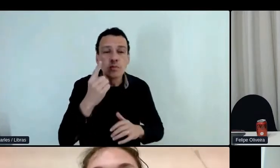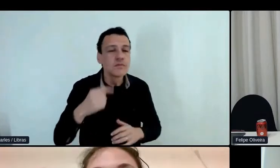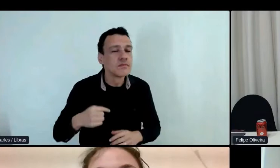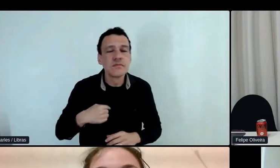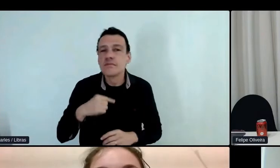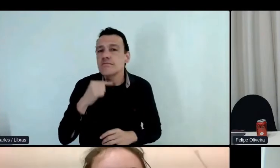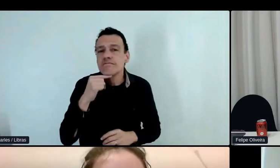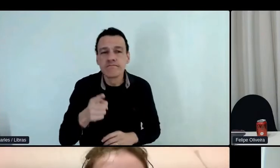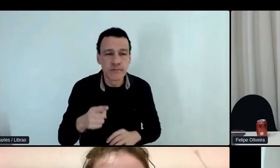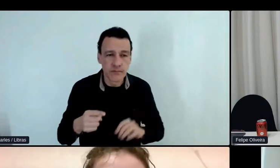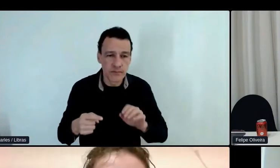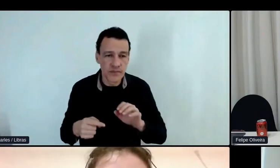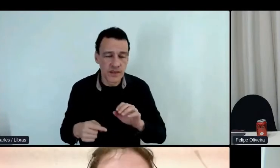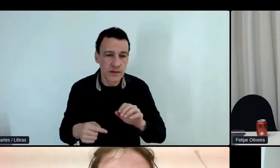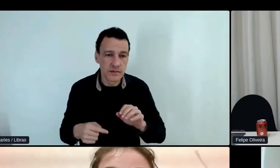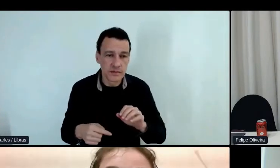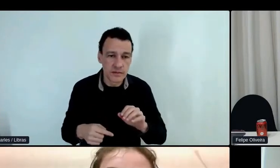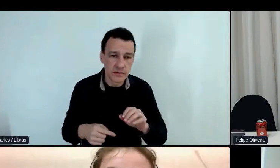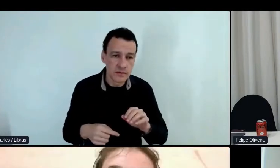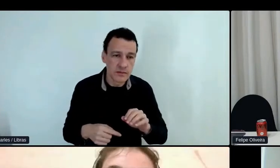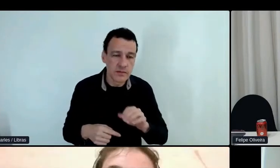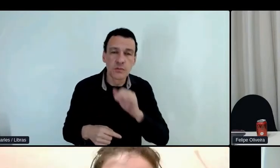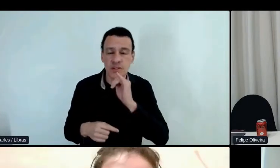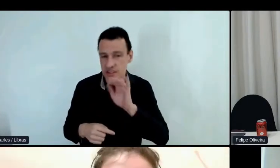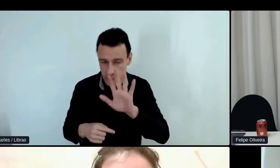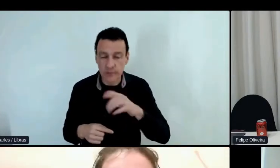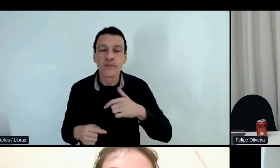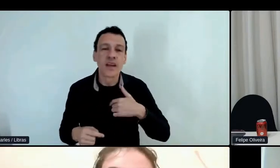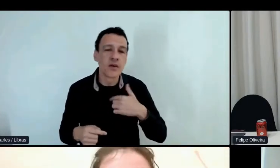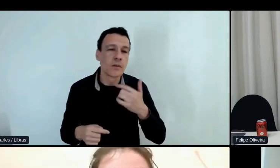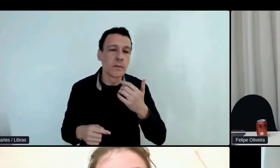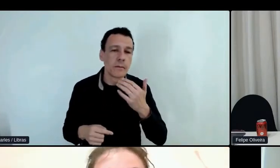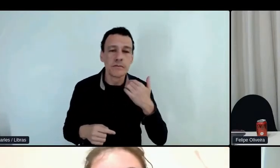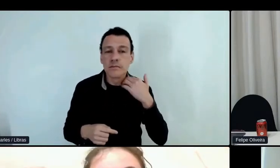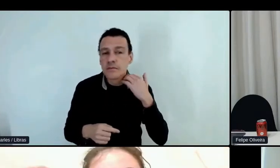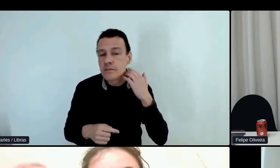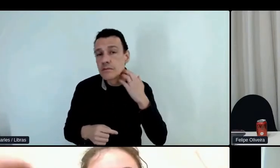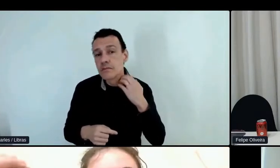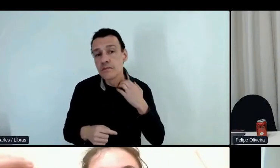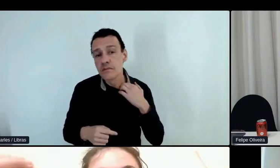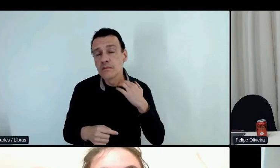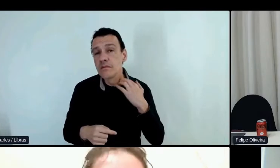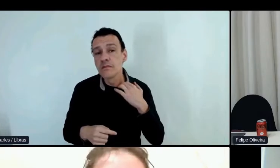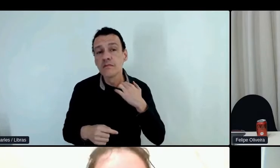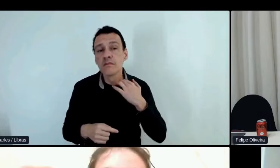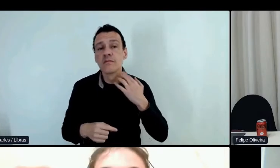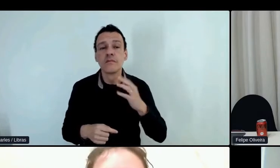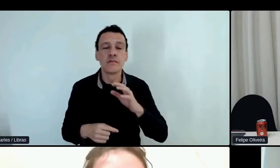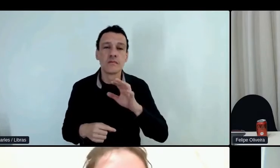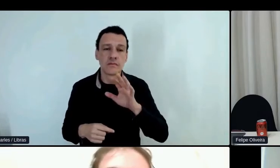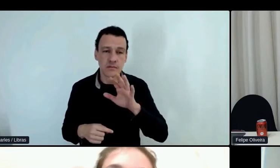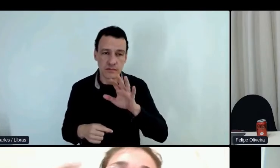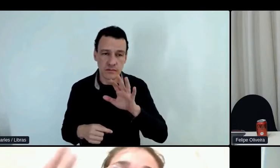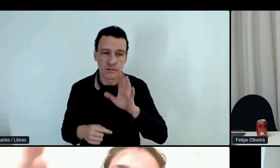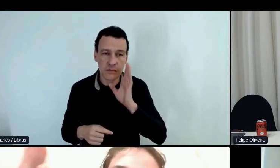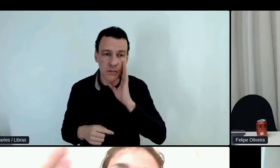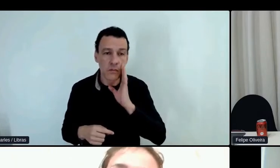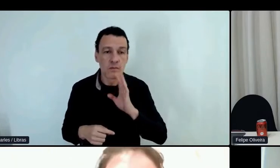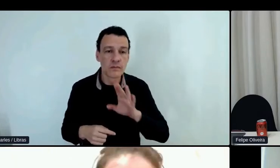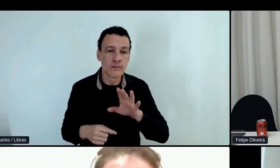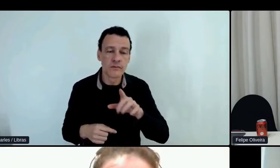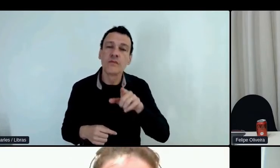se perceber melhor nas situações e consegue começar a desenvolver estratégias para lidar melhor com isso. Vou dar um exemplo